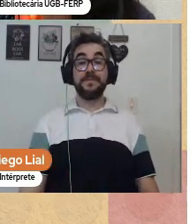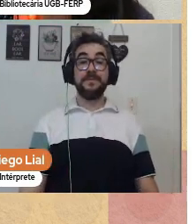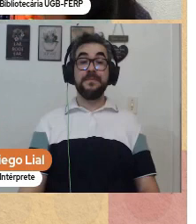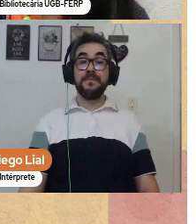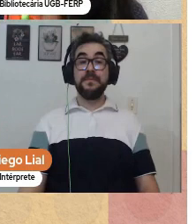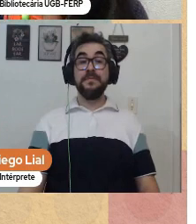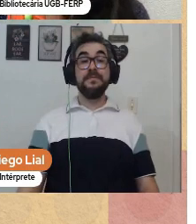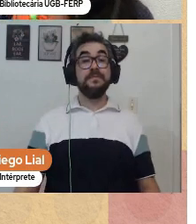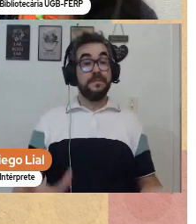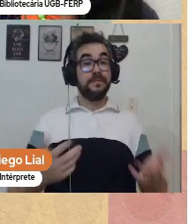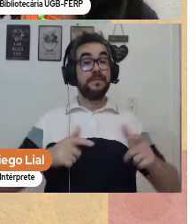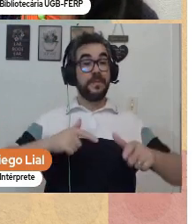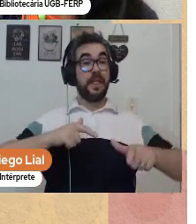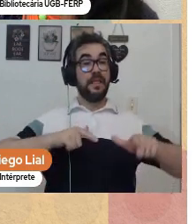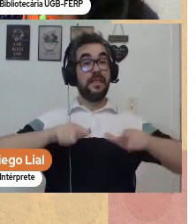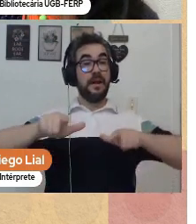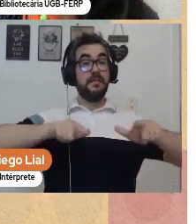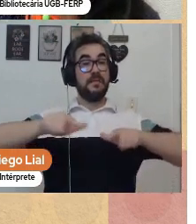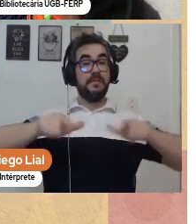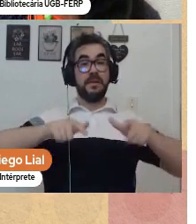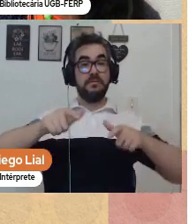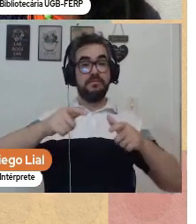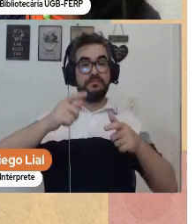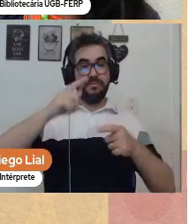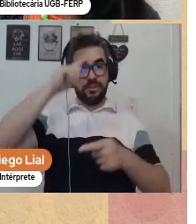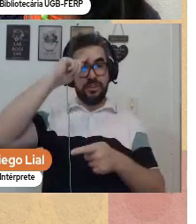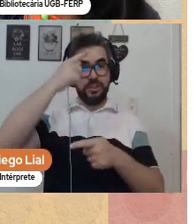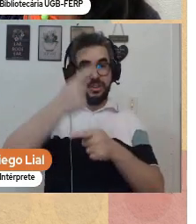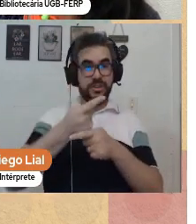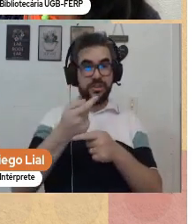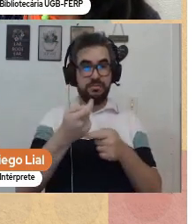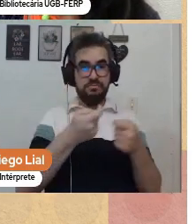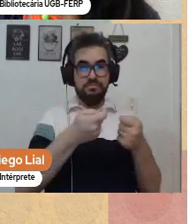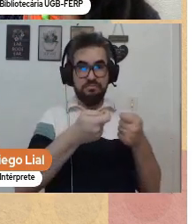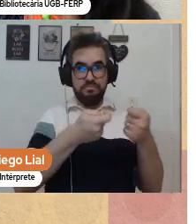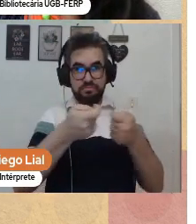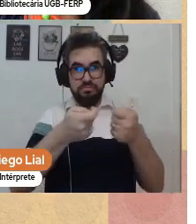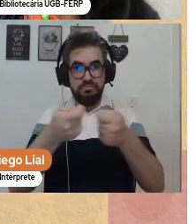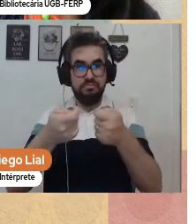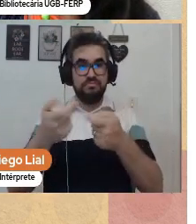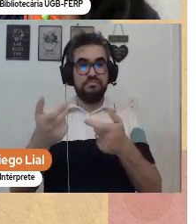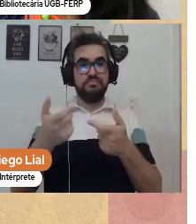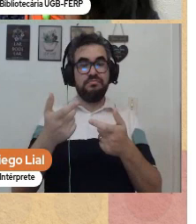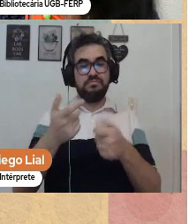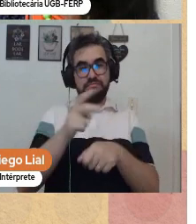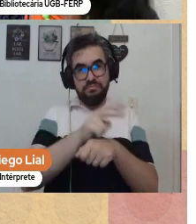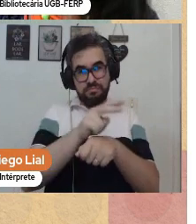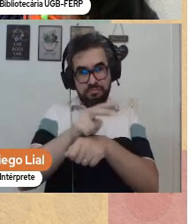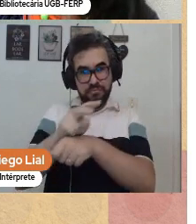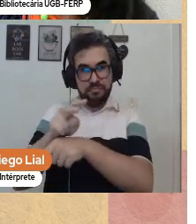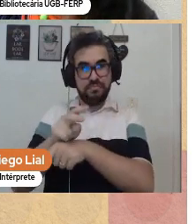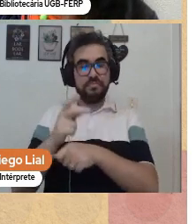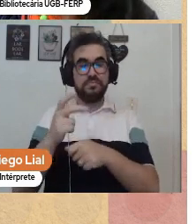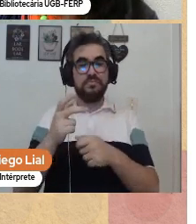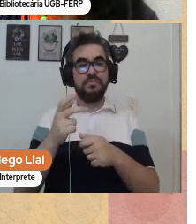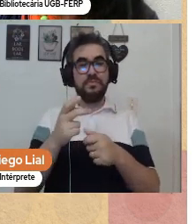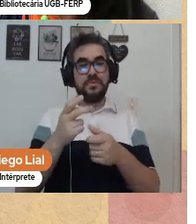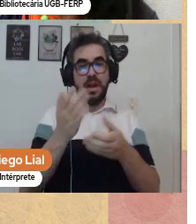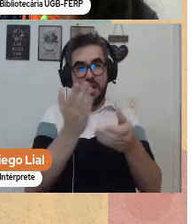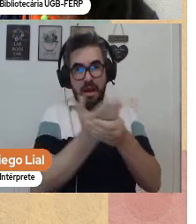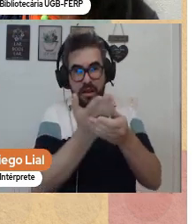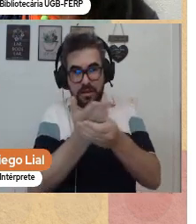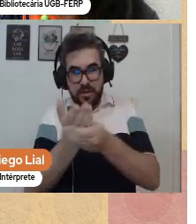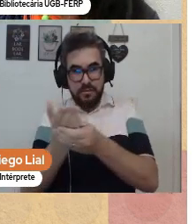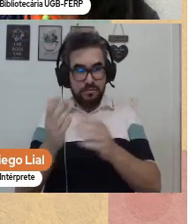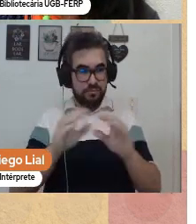acervo sonoro, o acervo sonoro da casa, ele é um acervo sonoro como